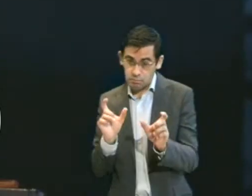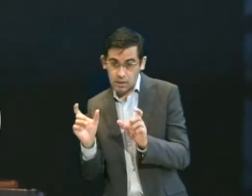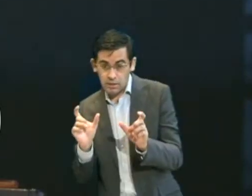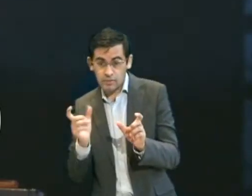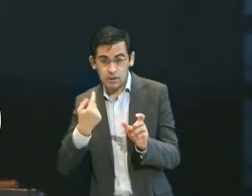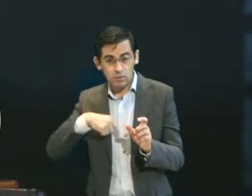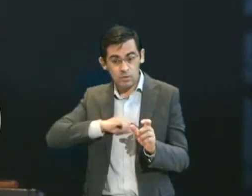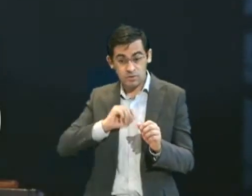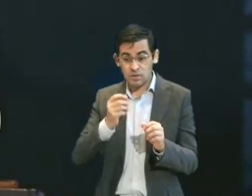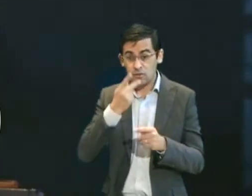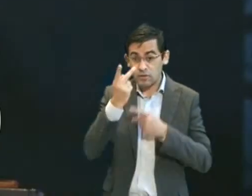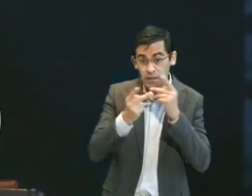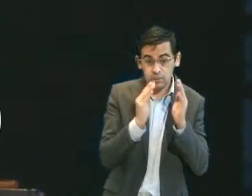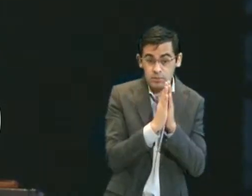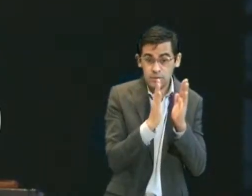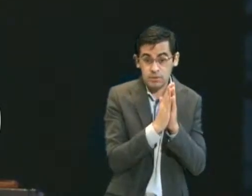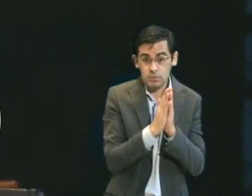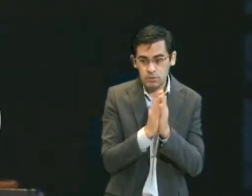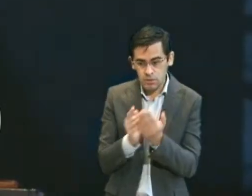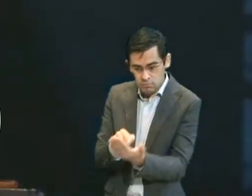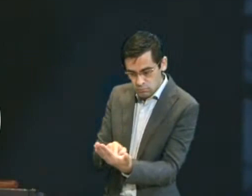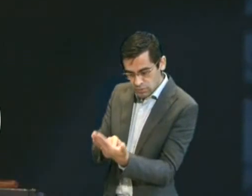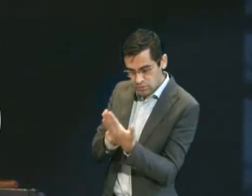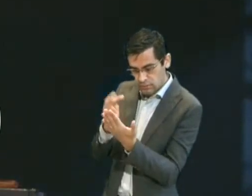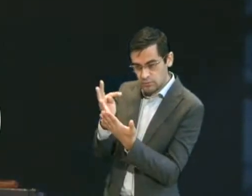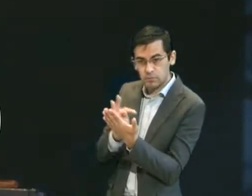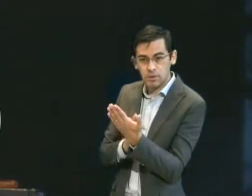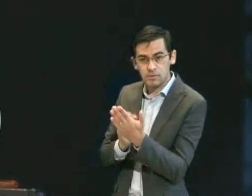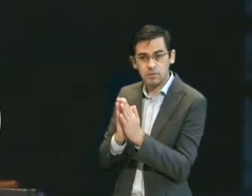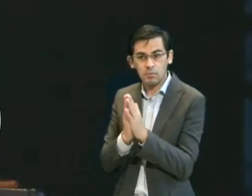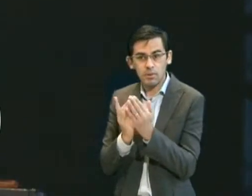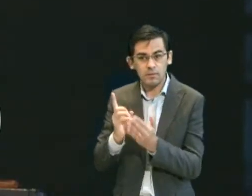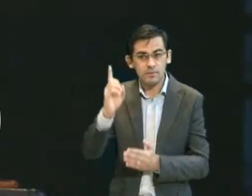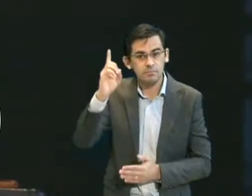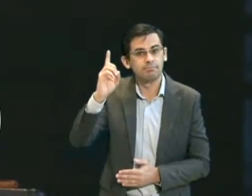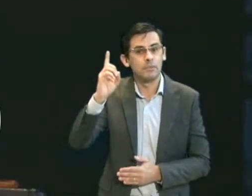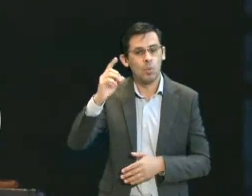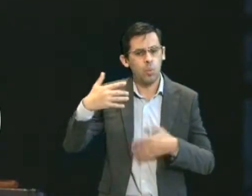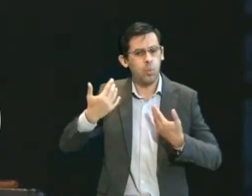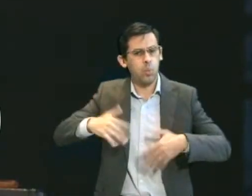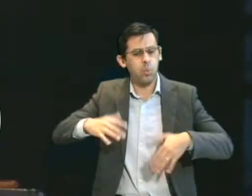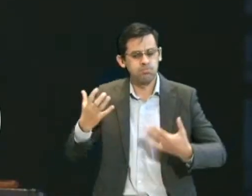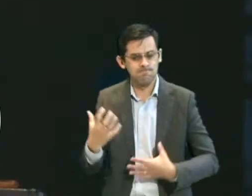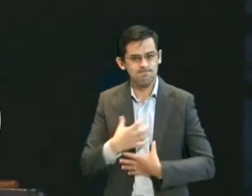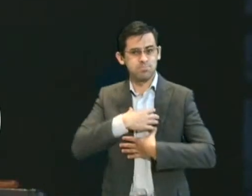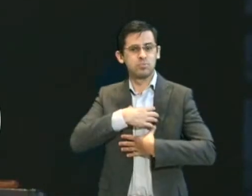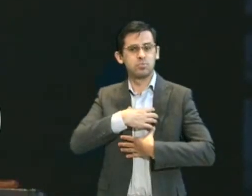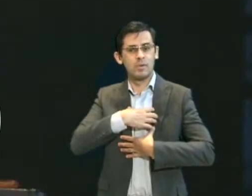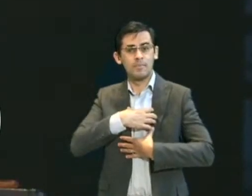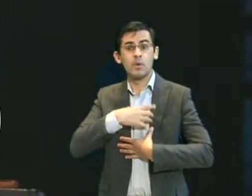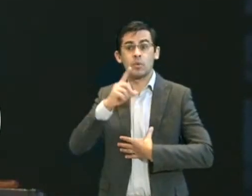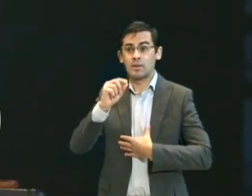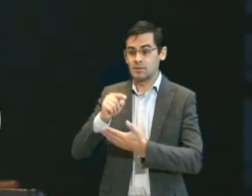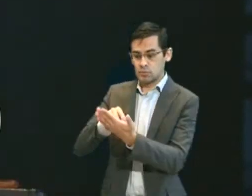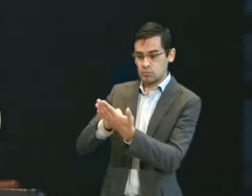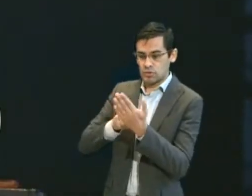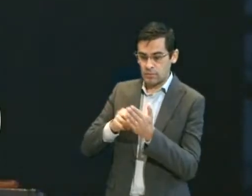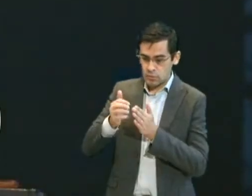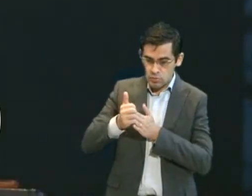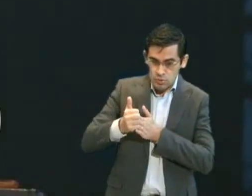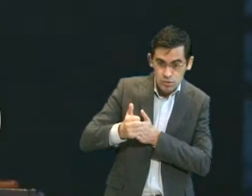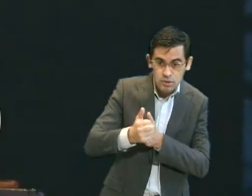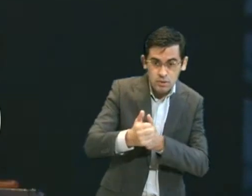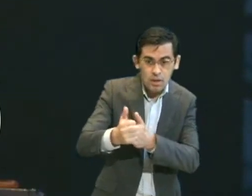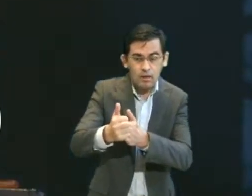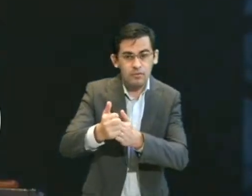tinha citado na oração, que apareciam no texto da Bíblia. E aquilo era um direcionamento que vinha da parte